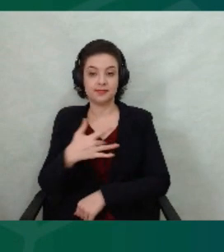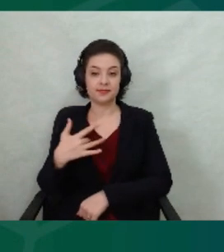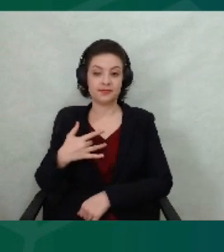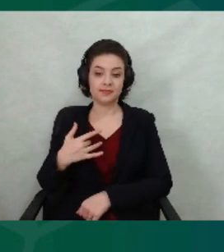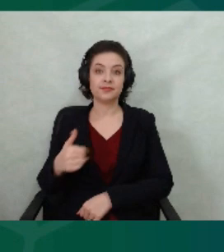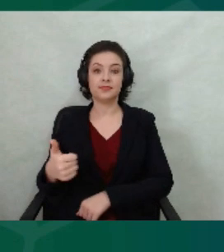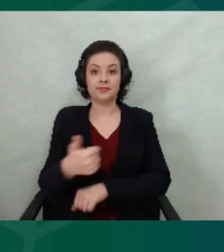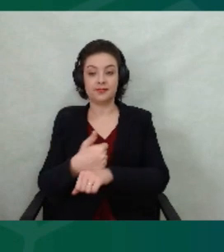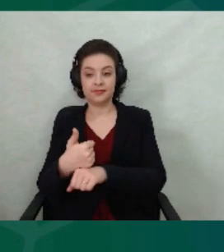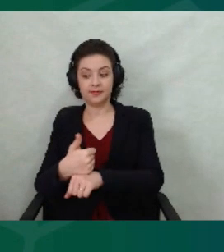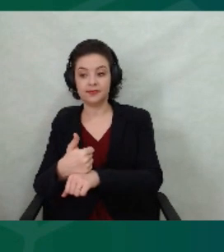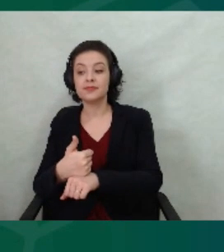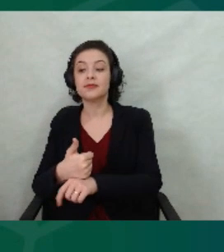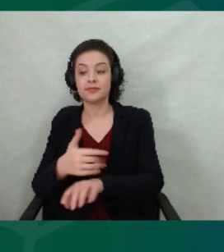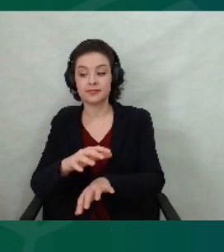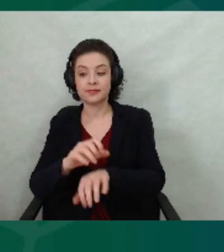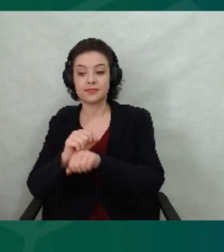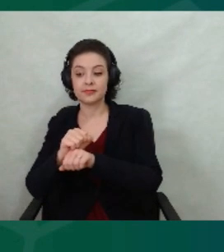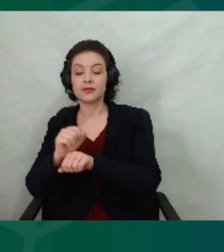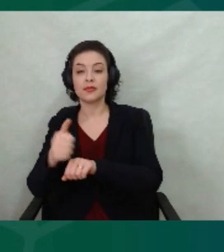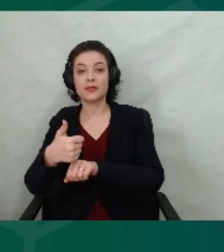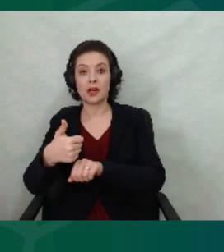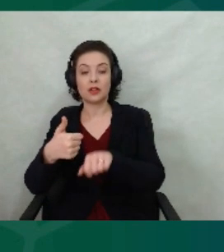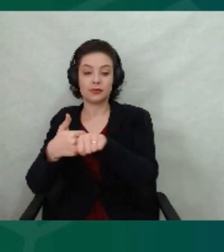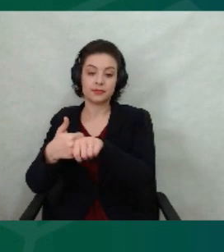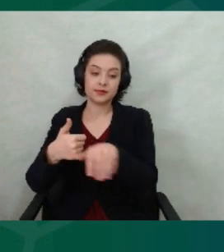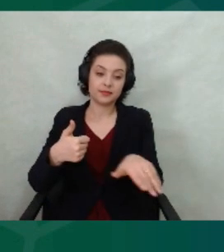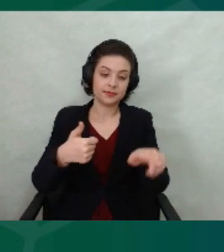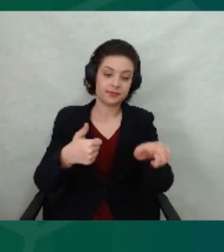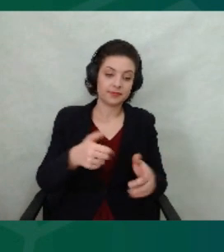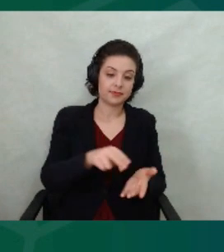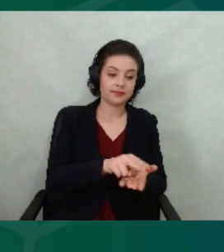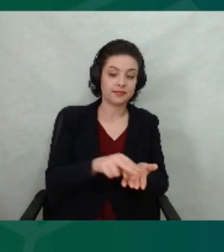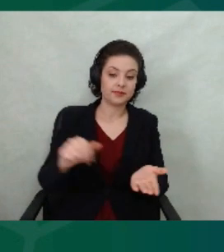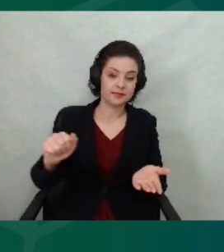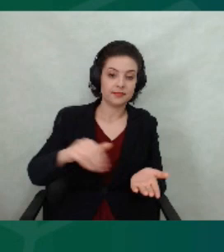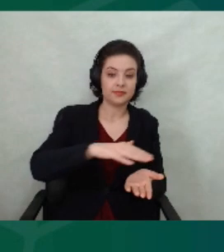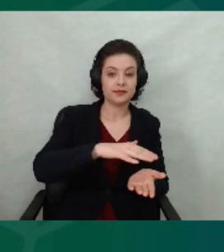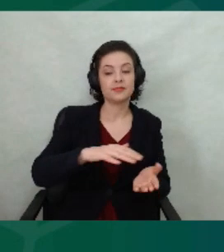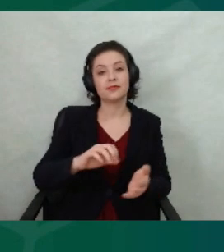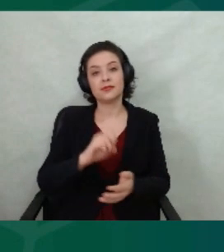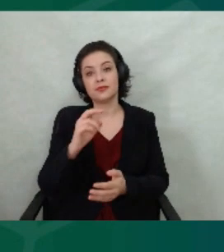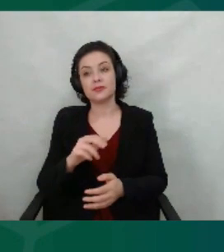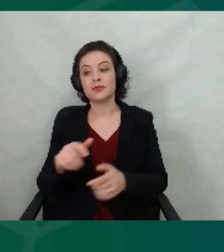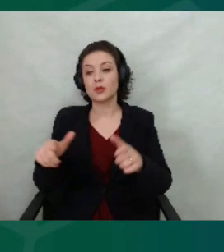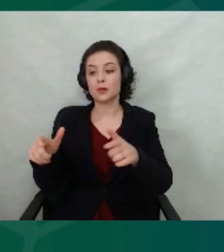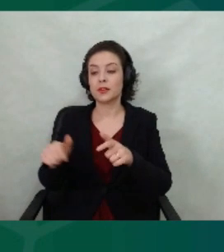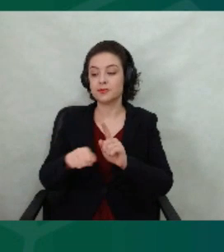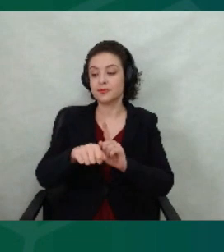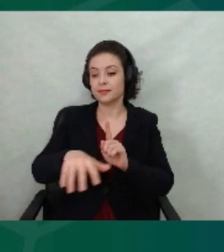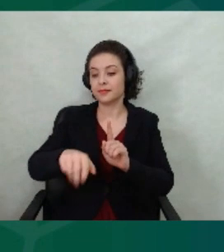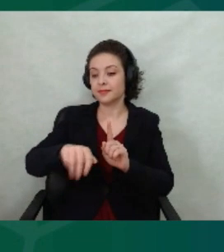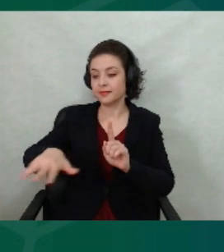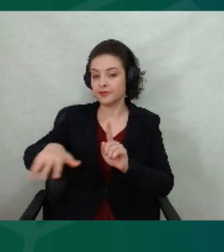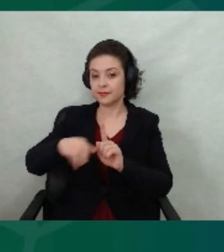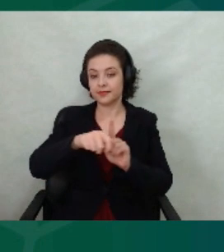pode transmitir para o paciente ou o profissional de saúde pode transmitir para o ambiente, né, e o ambiente também